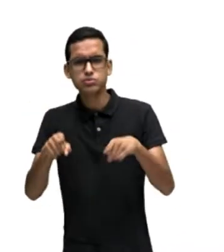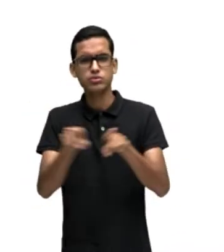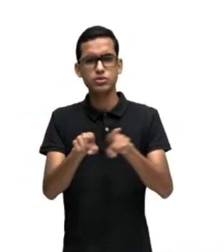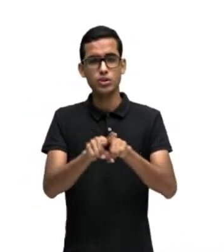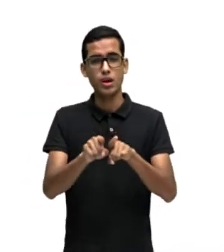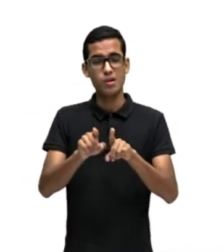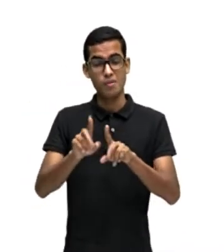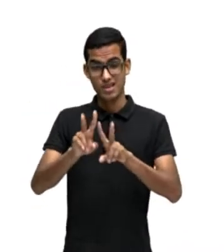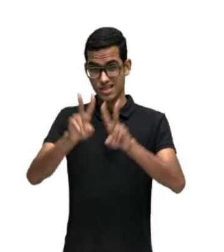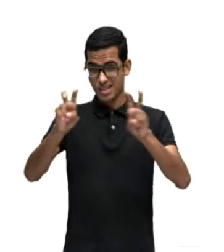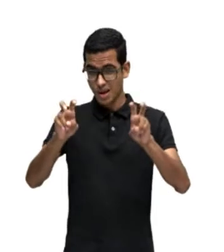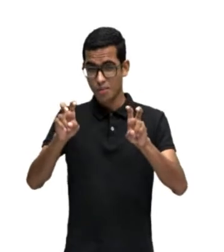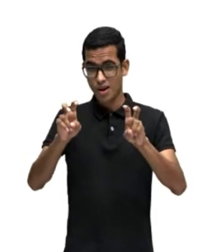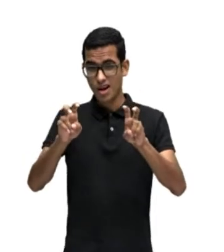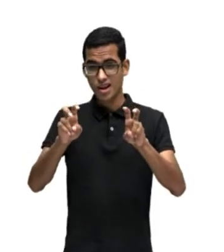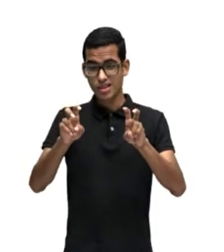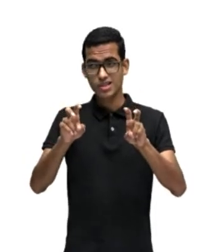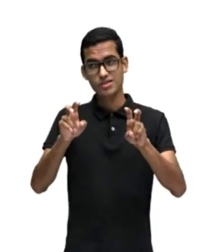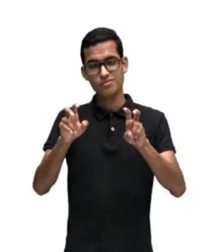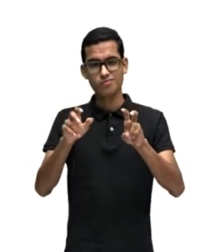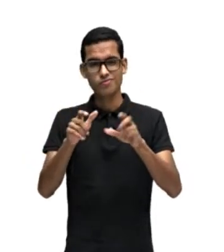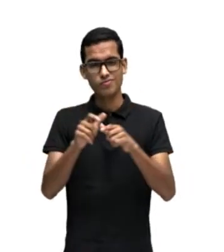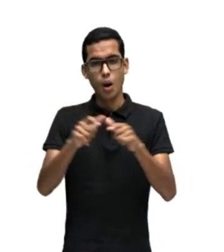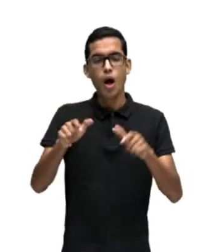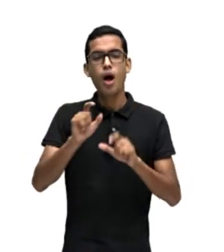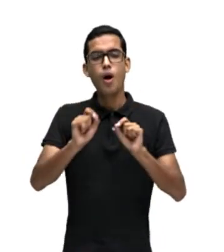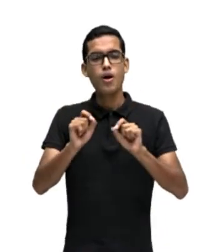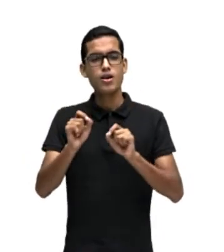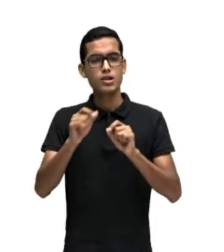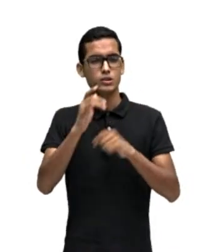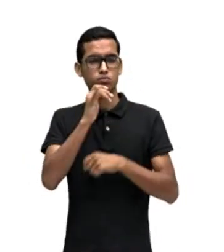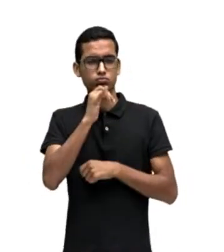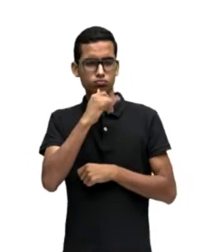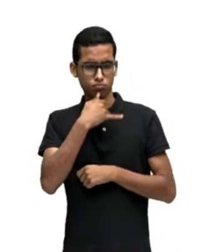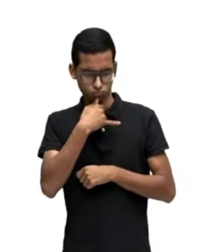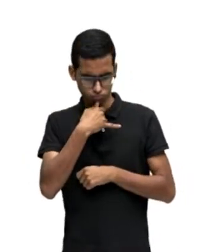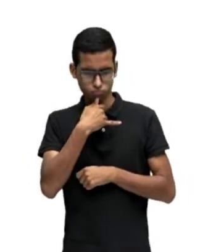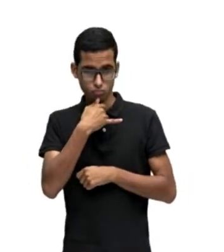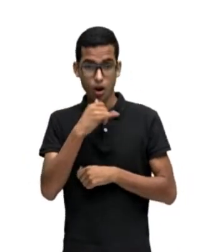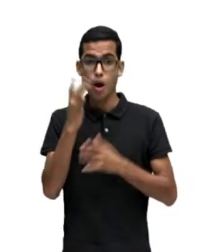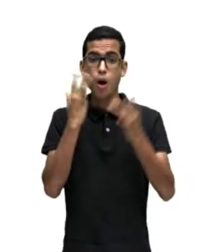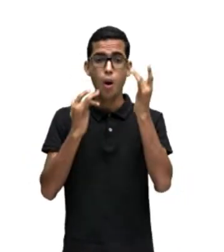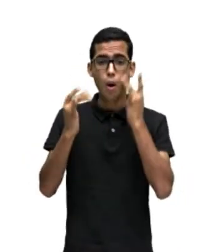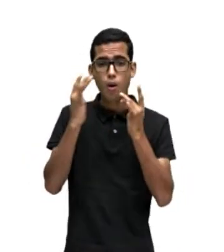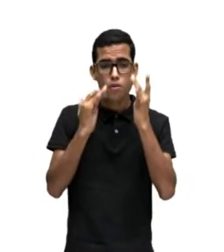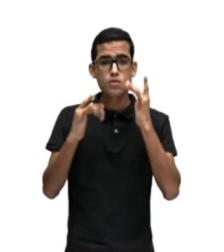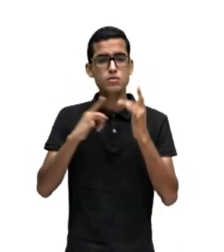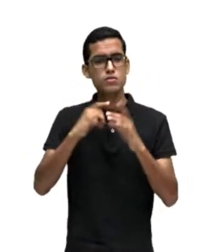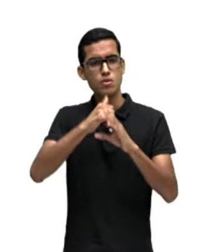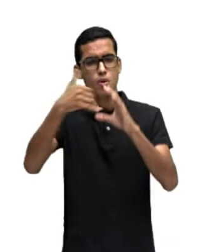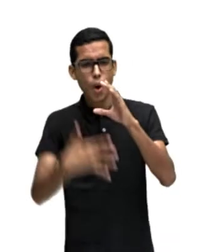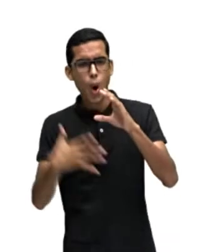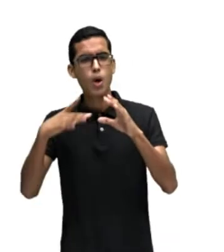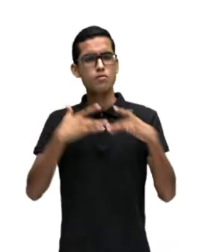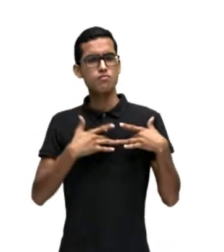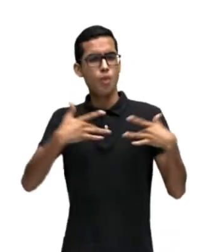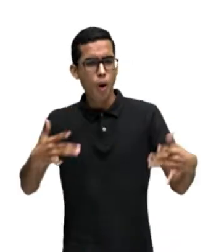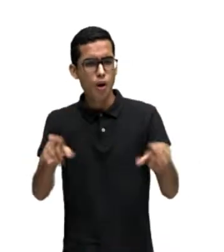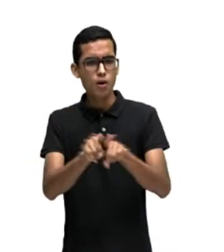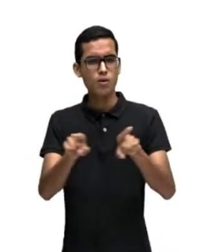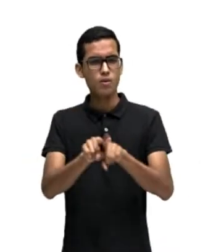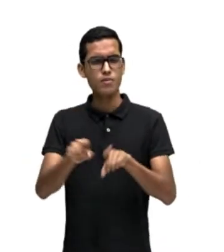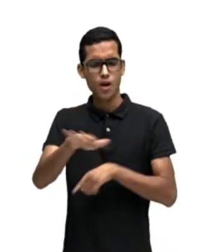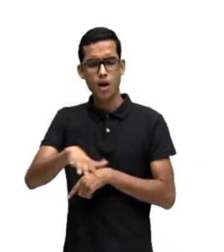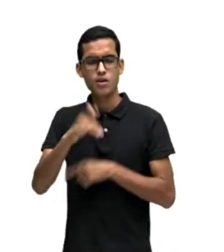triste. Ele é uma peça teatral caracterizada pela seriedade ou solenidade em oposição à comédia propriamente